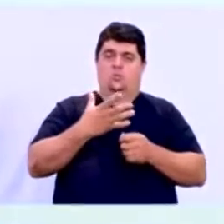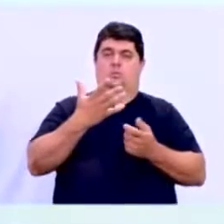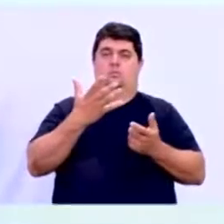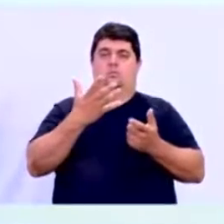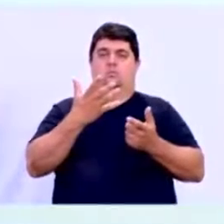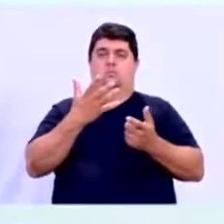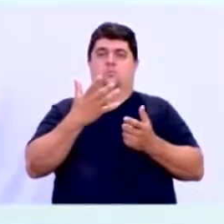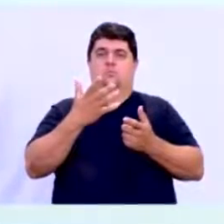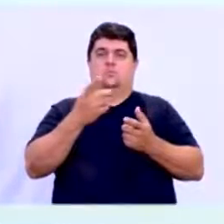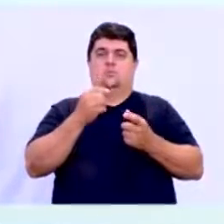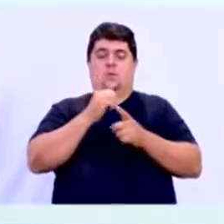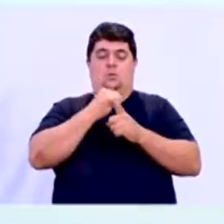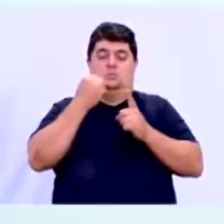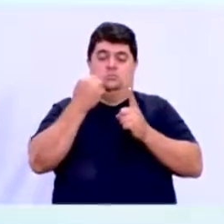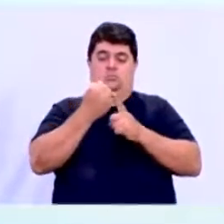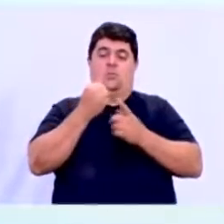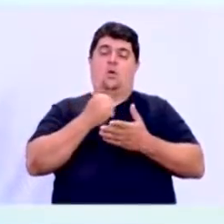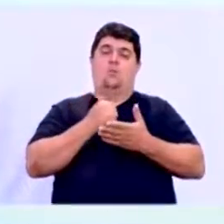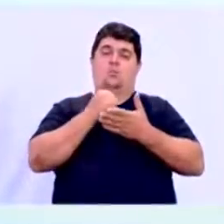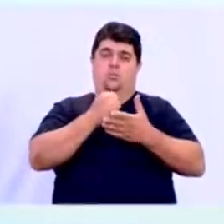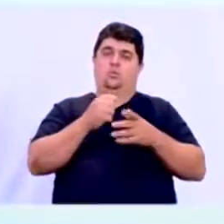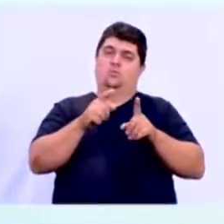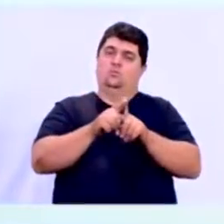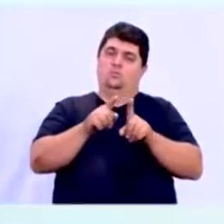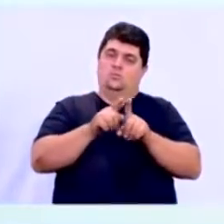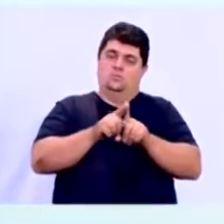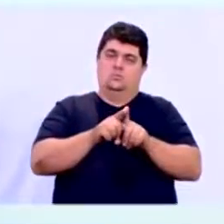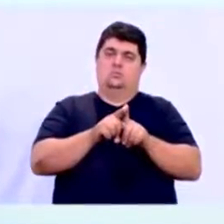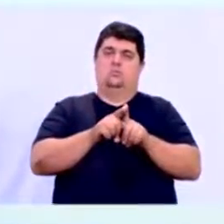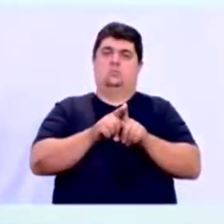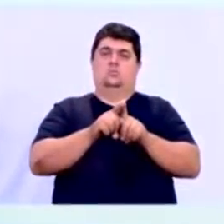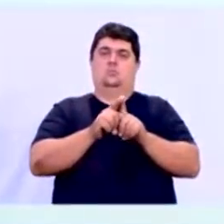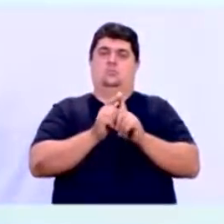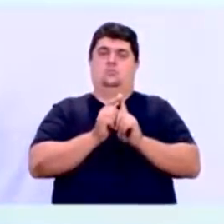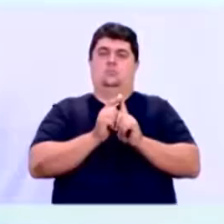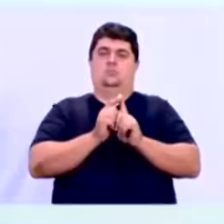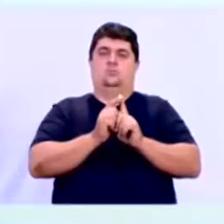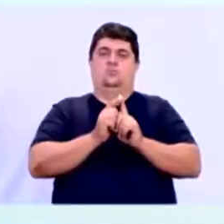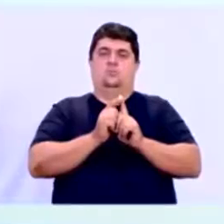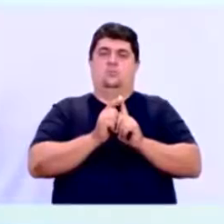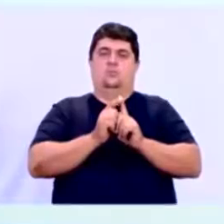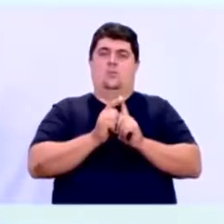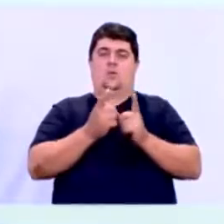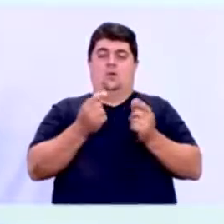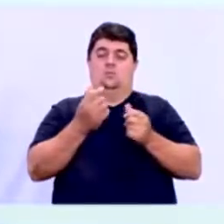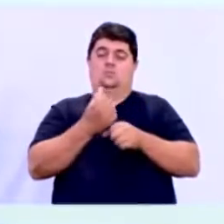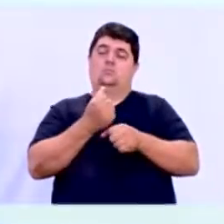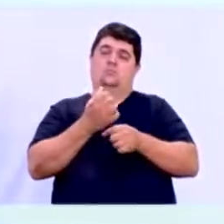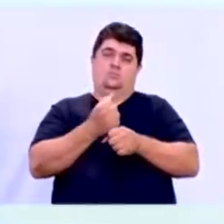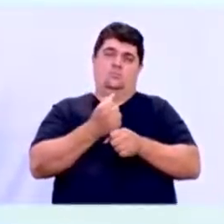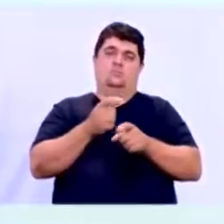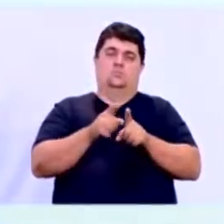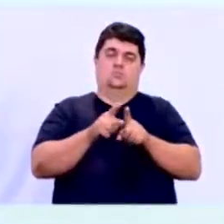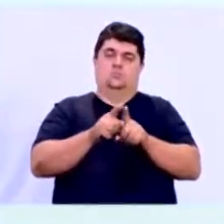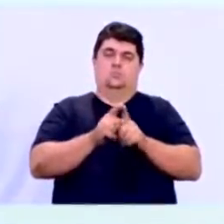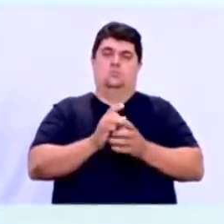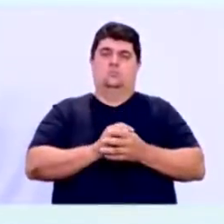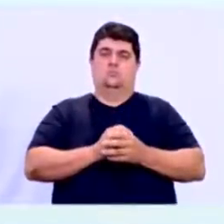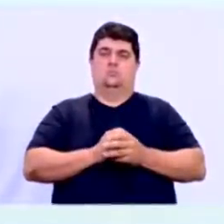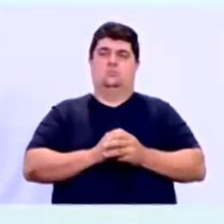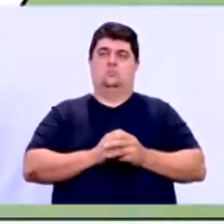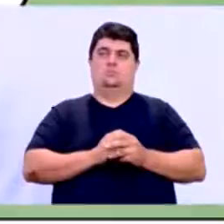relação à questão social, lembram da última aula, como as questões também de recursos financeiros, não é mesmo?